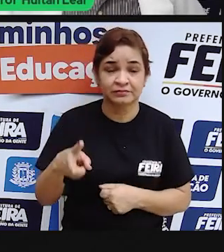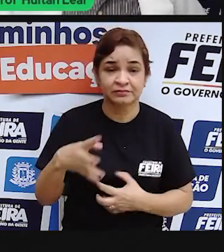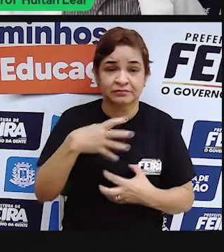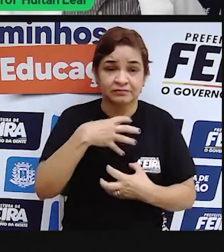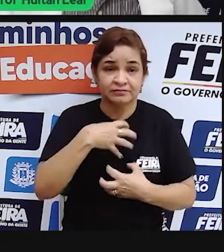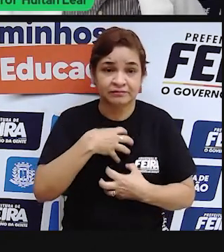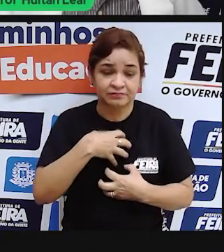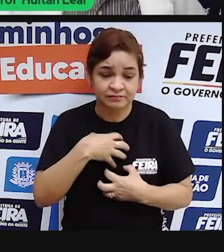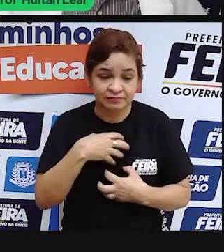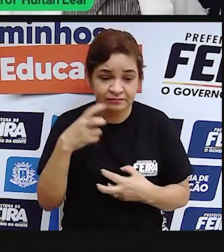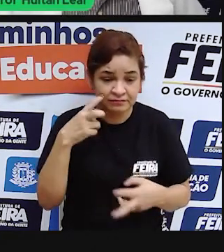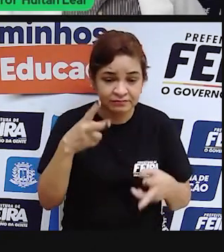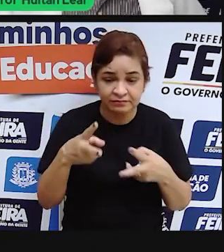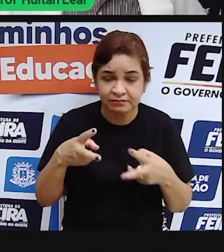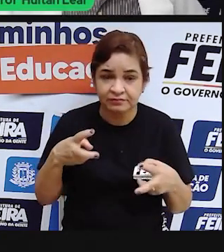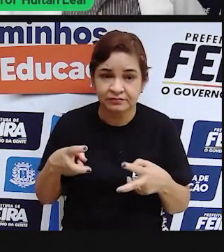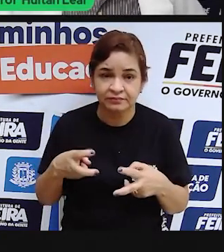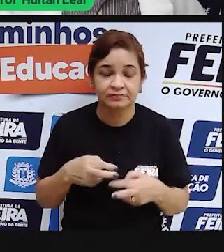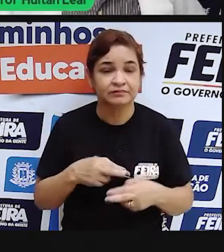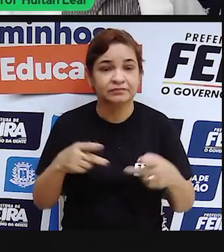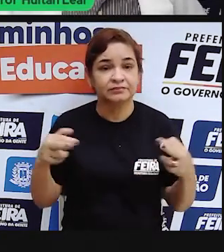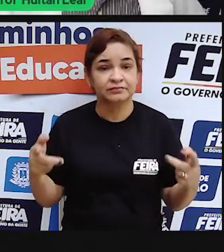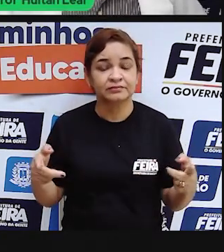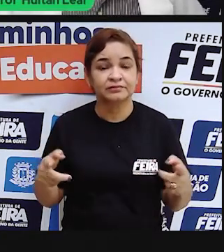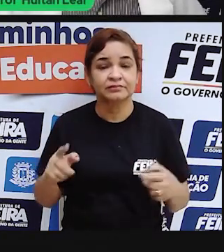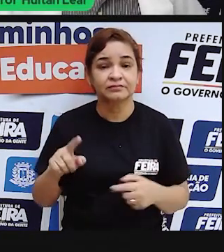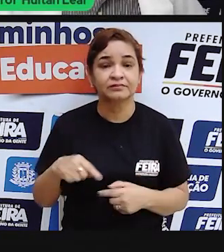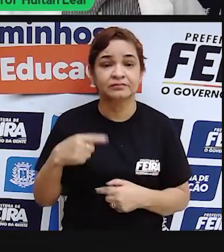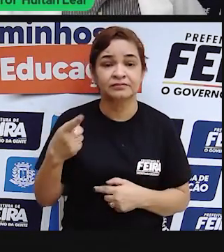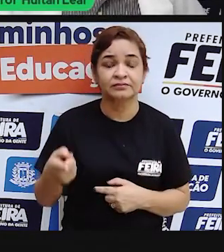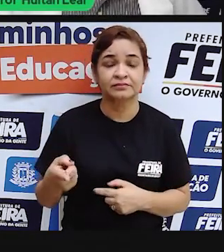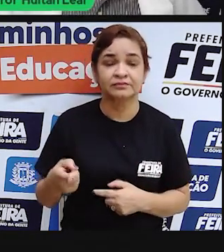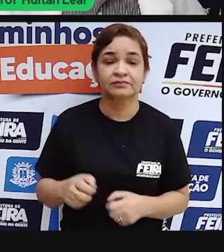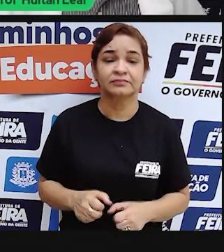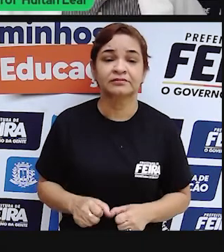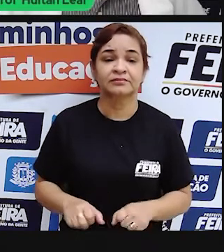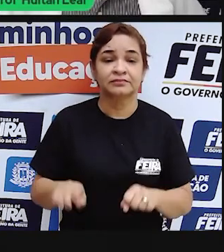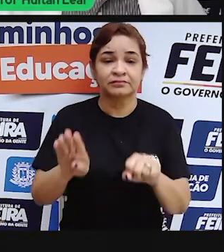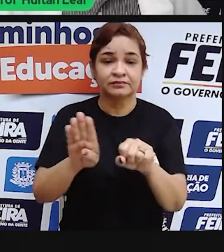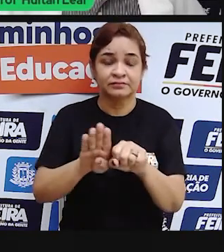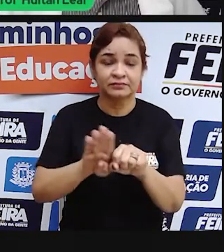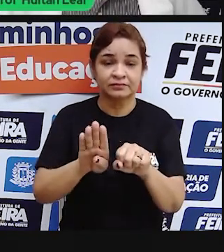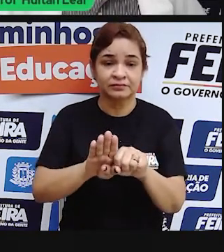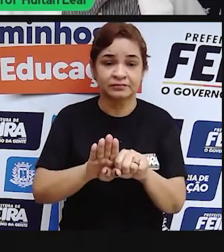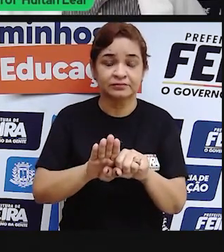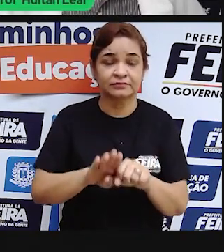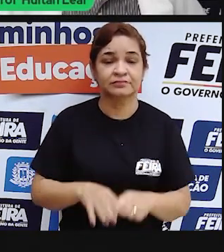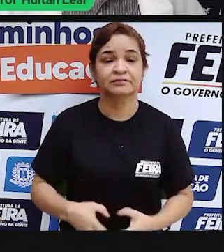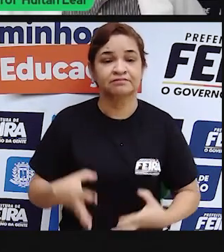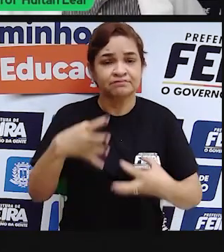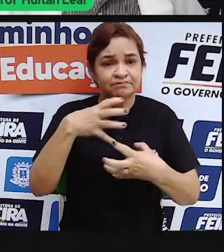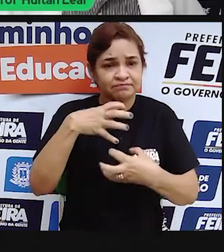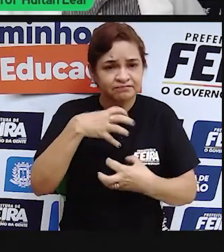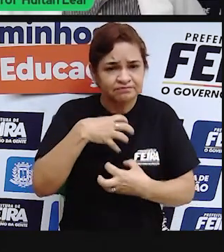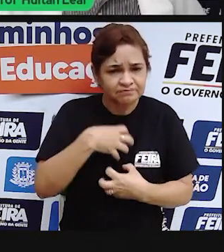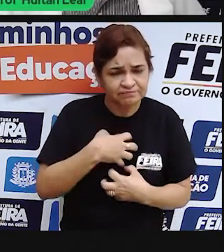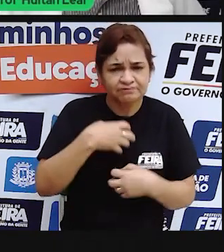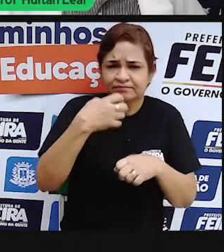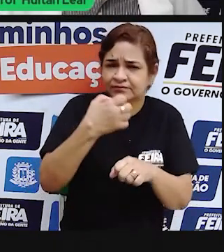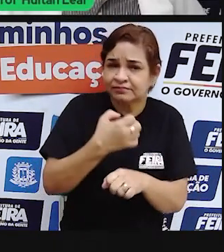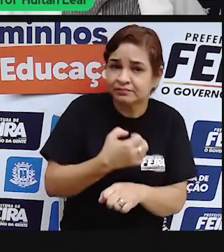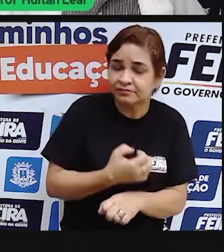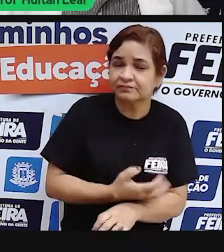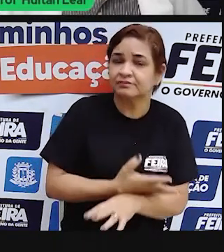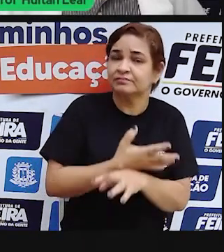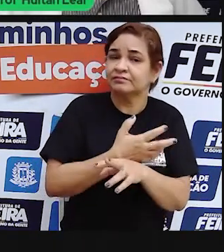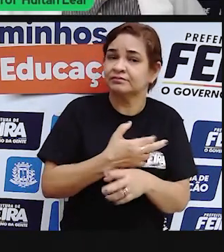sentir, não é? Que é material, e coisas que são substantivos, são substâncias não materiais,